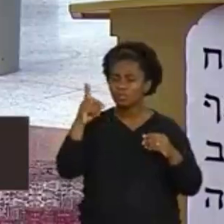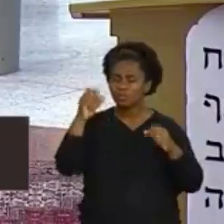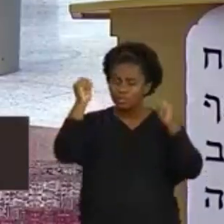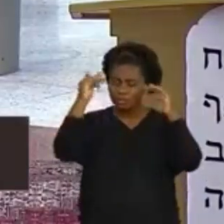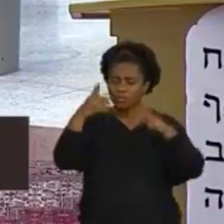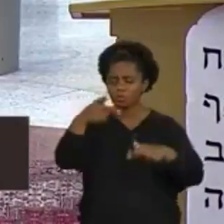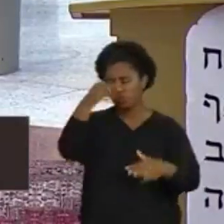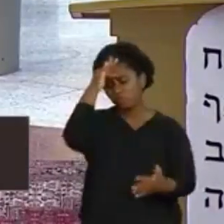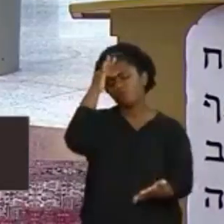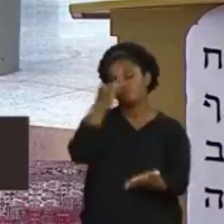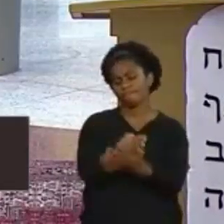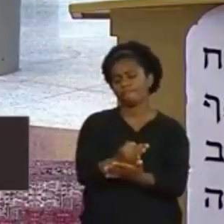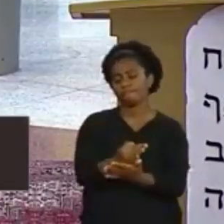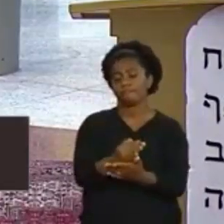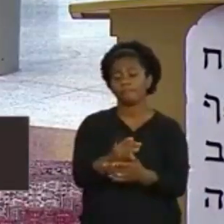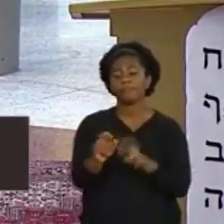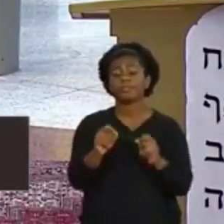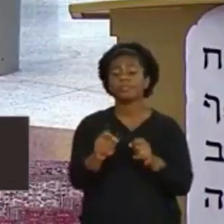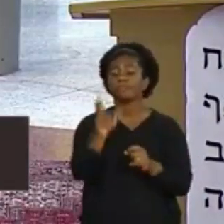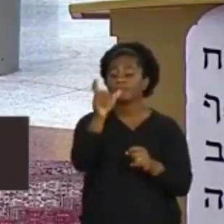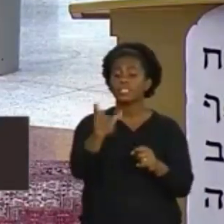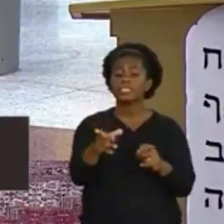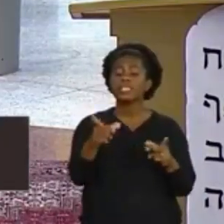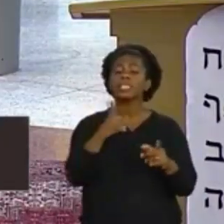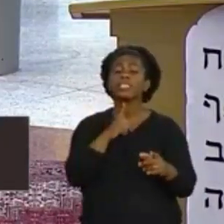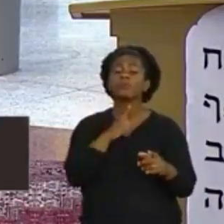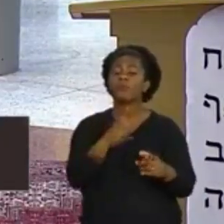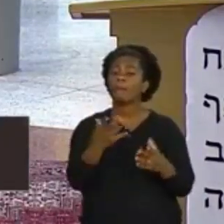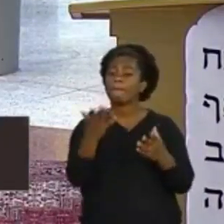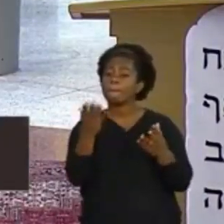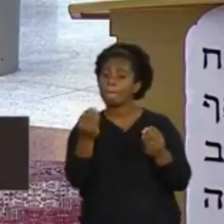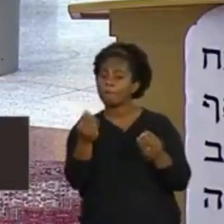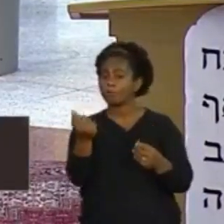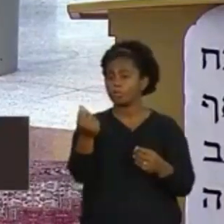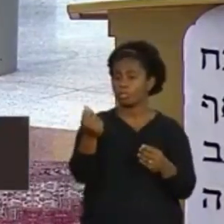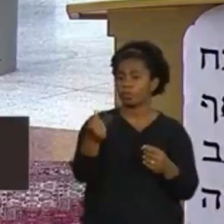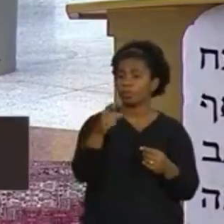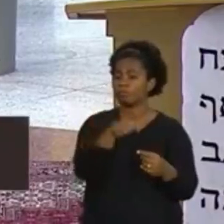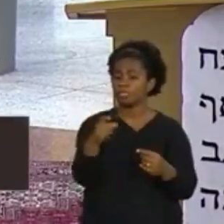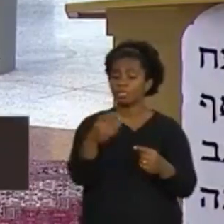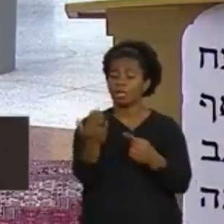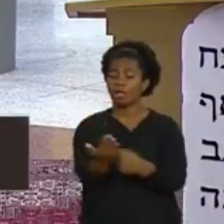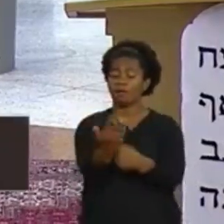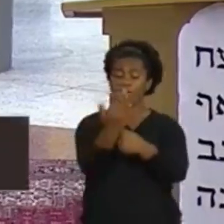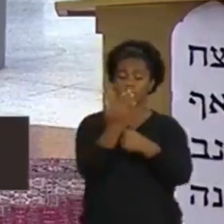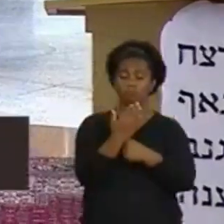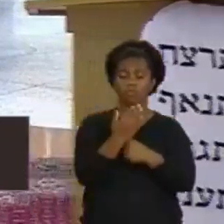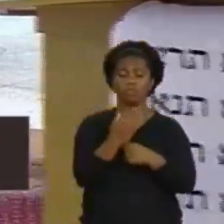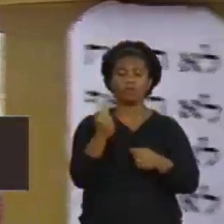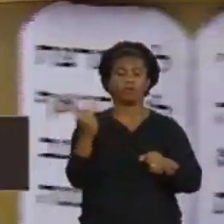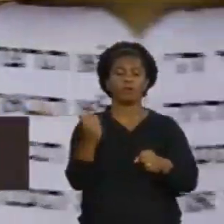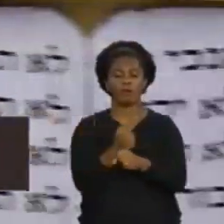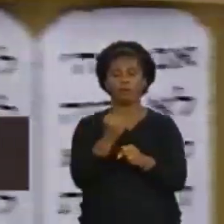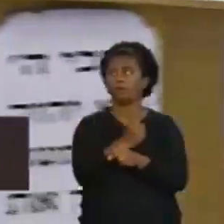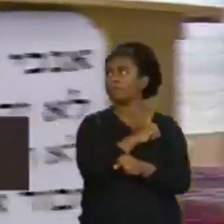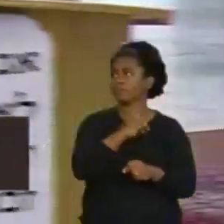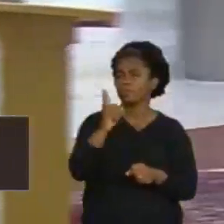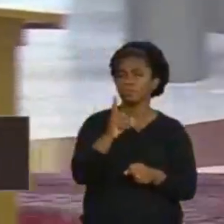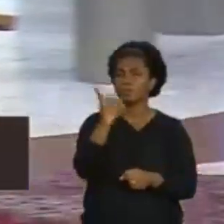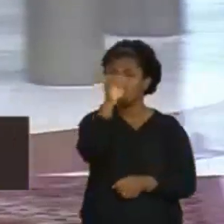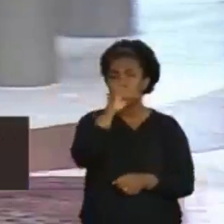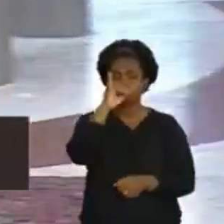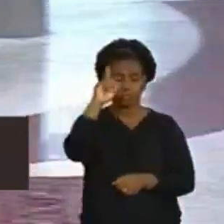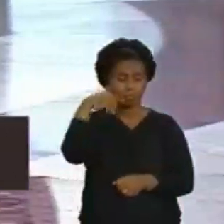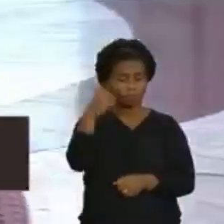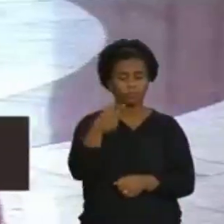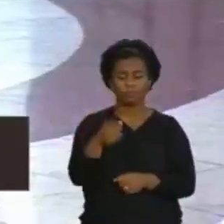fé, para que você tenha muito, para ajudar muito a obra de Deus. Domingo que vem, você vai apresentar para Deus o